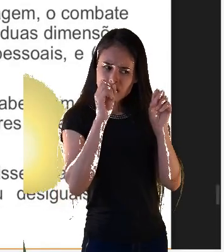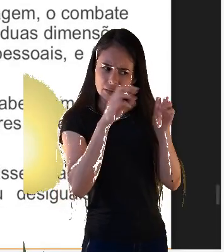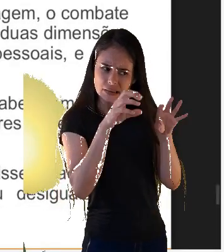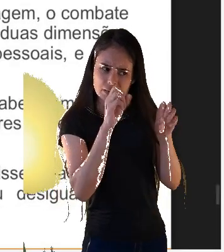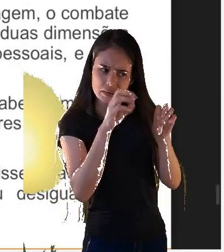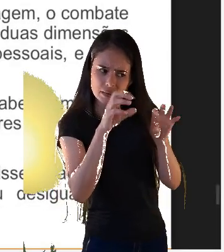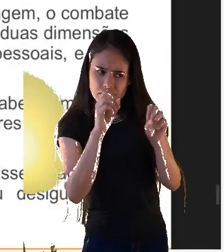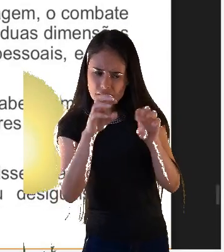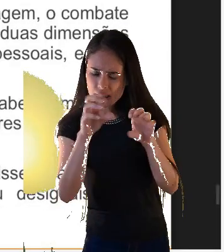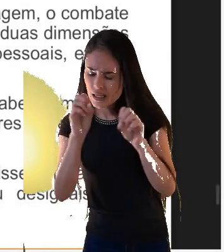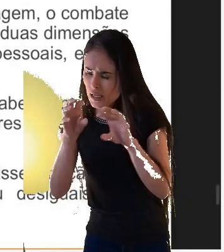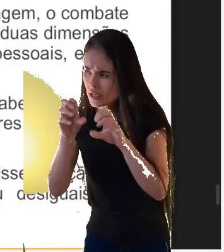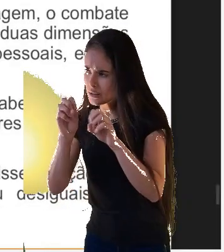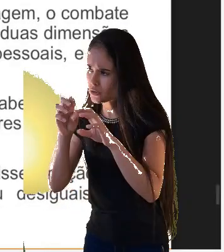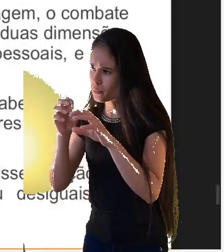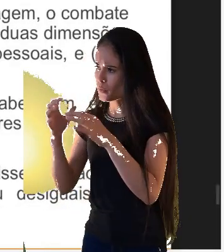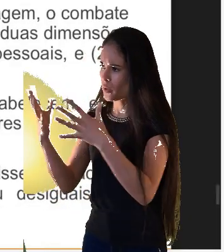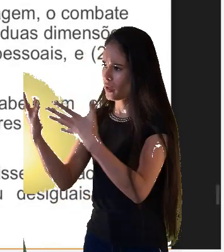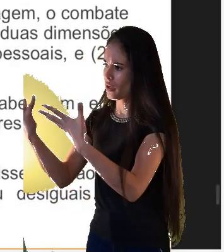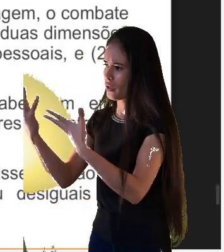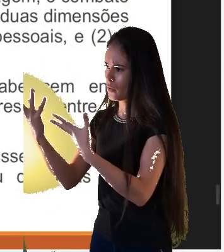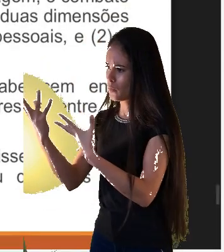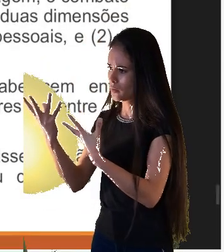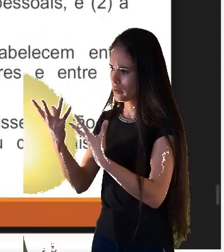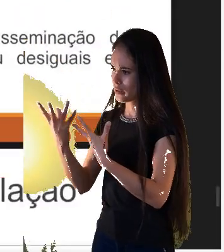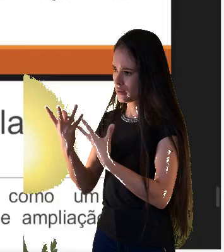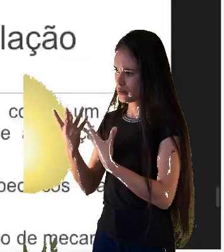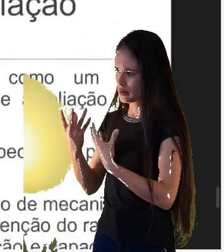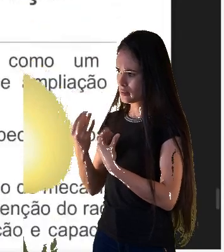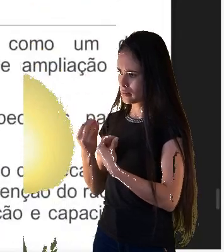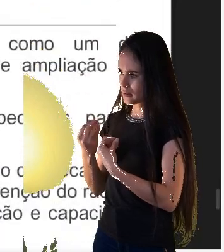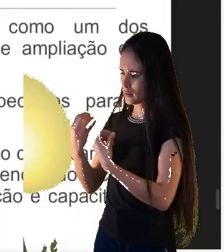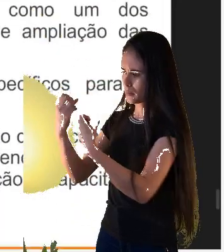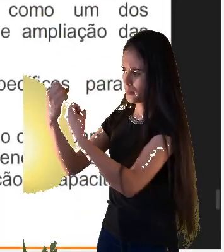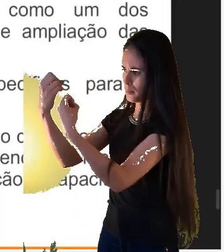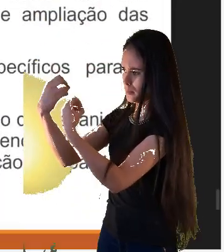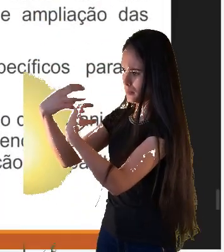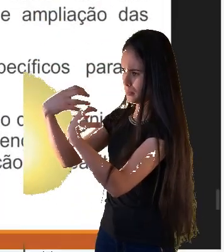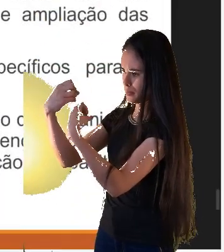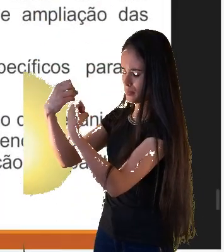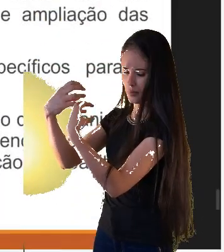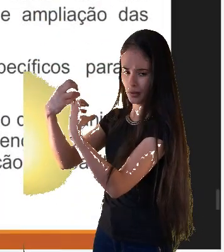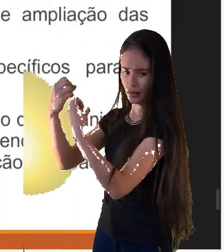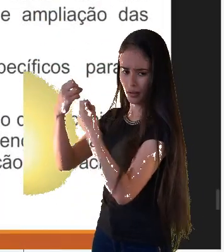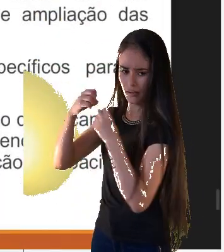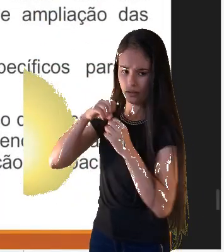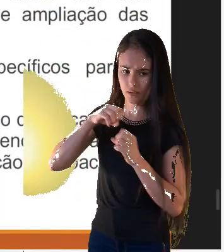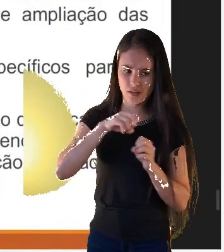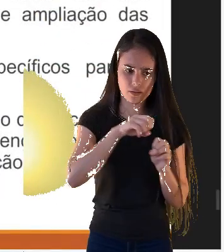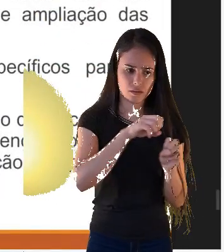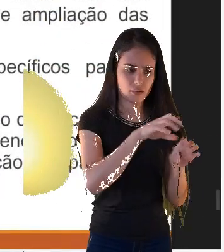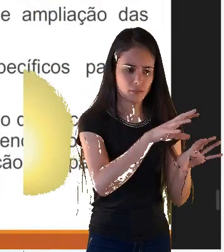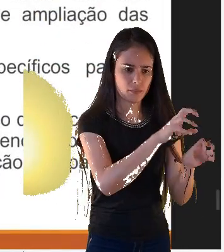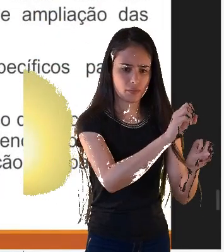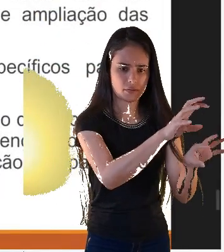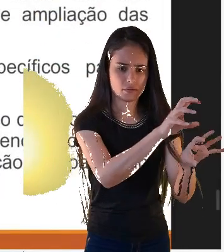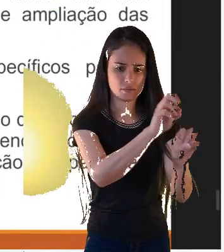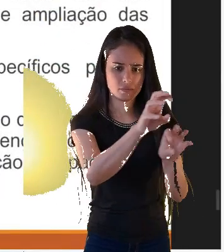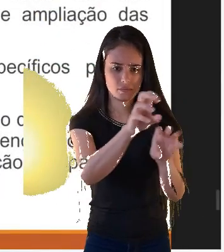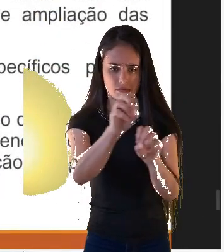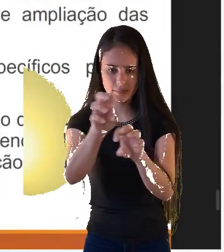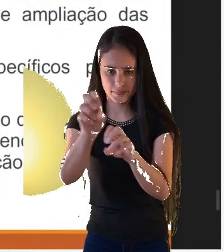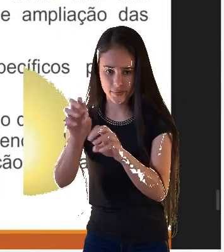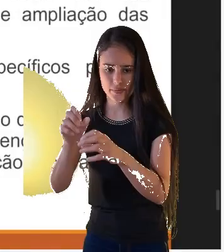e morrer, pode passar. Então, tinha, né, essa ideia mesmo de disseminar essas informações,